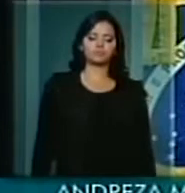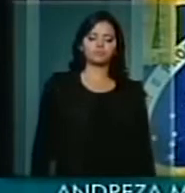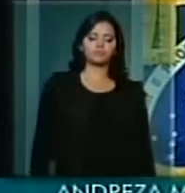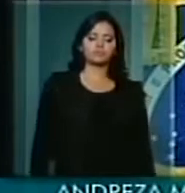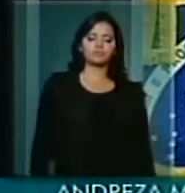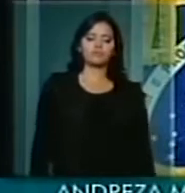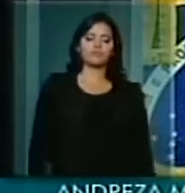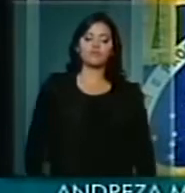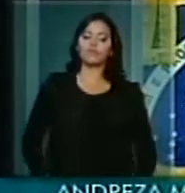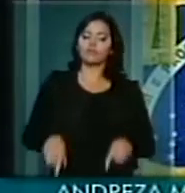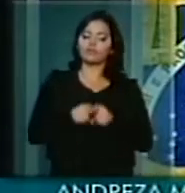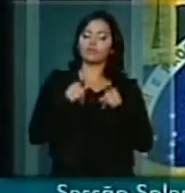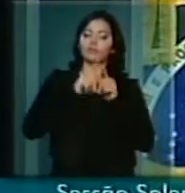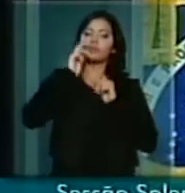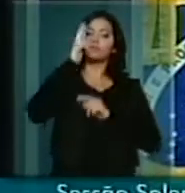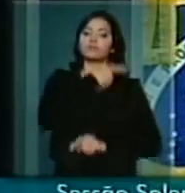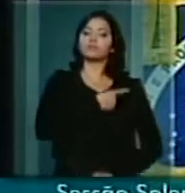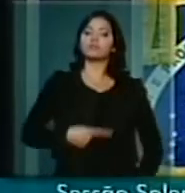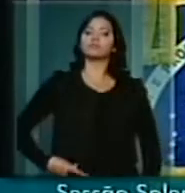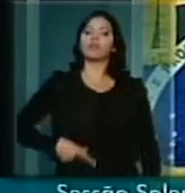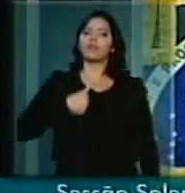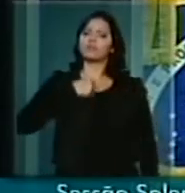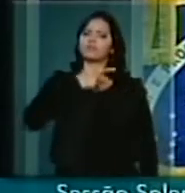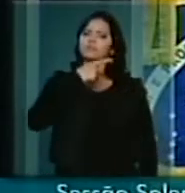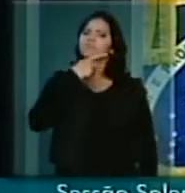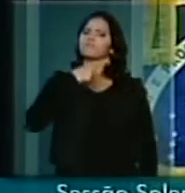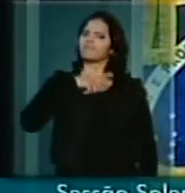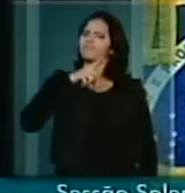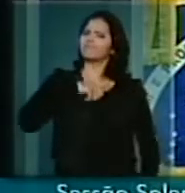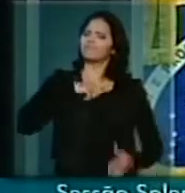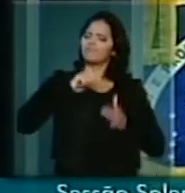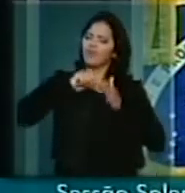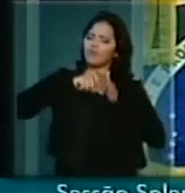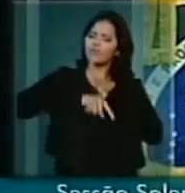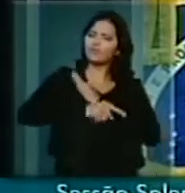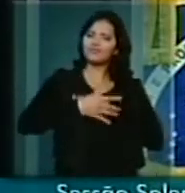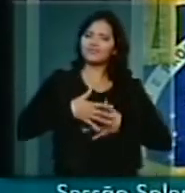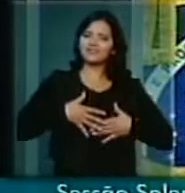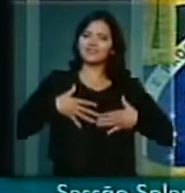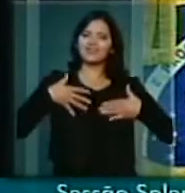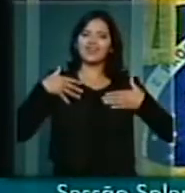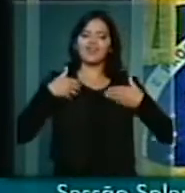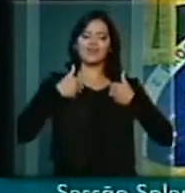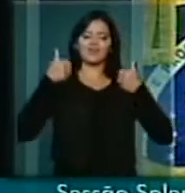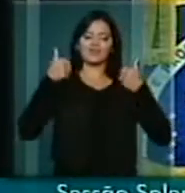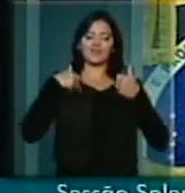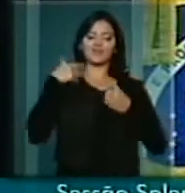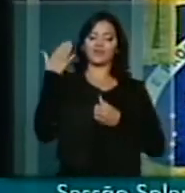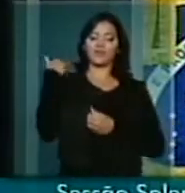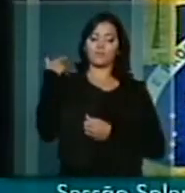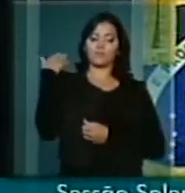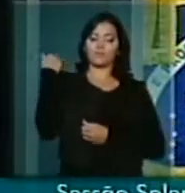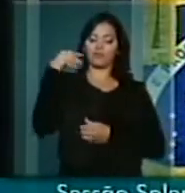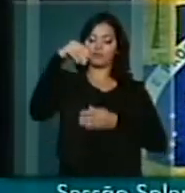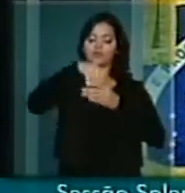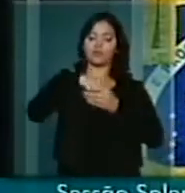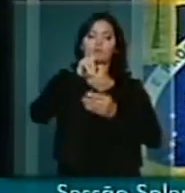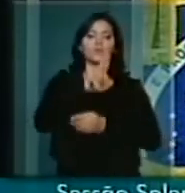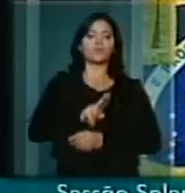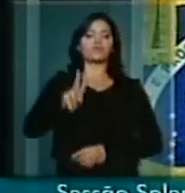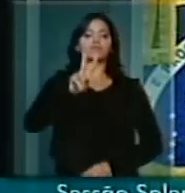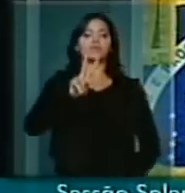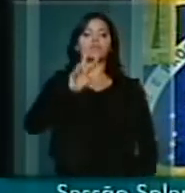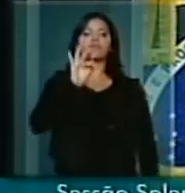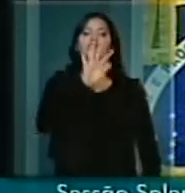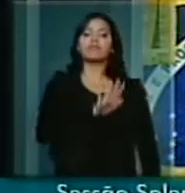E sem dúvida alguma, senhor presidente, eu tenho profundo orgulho do período em que estive dentro da Universidade Federal